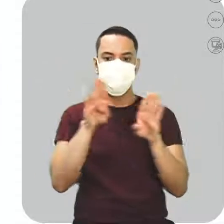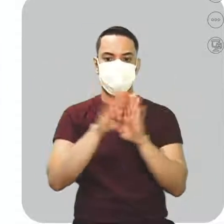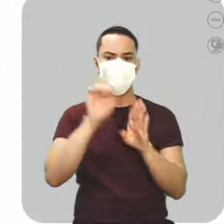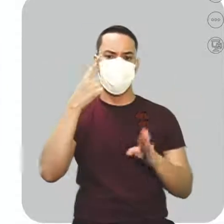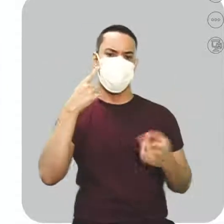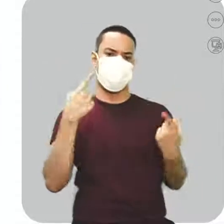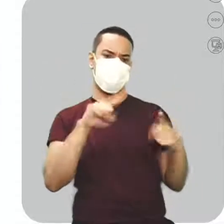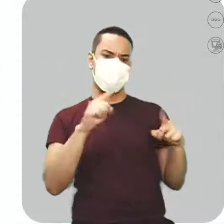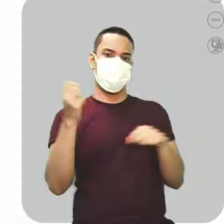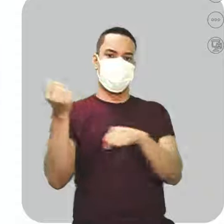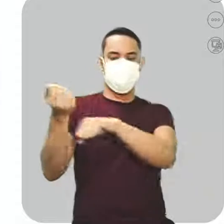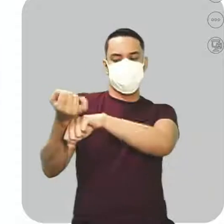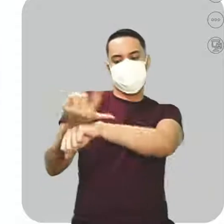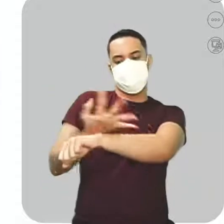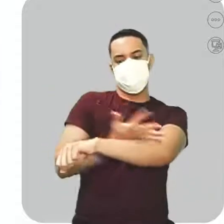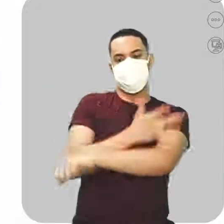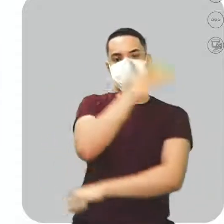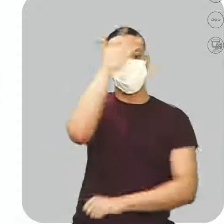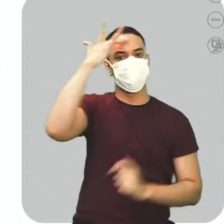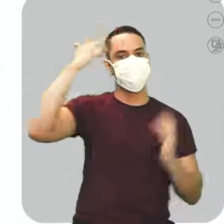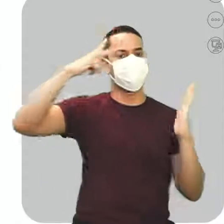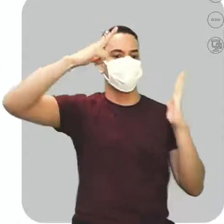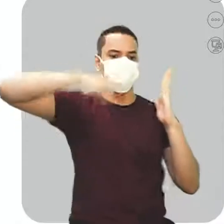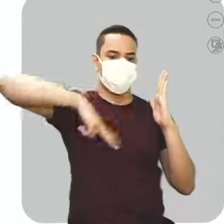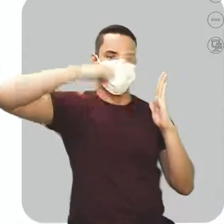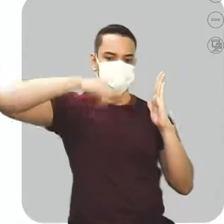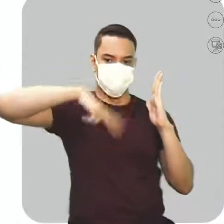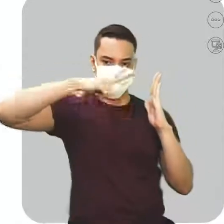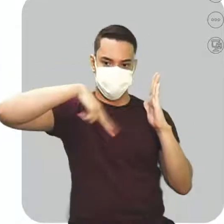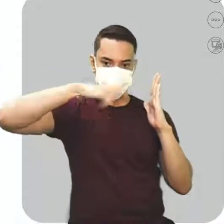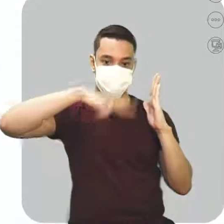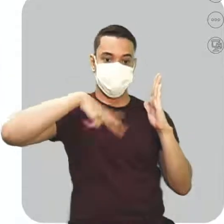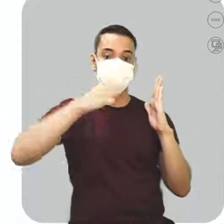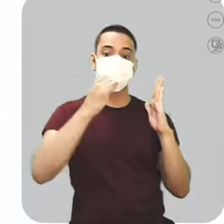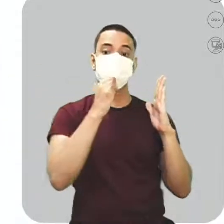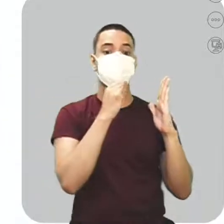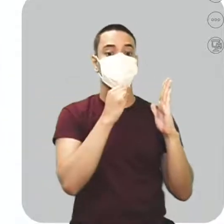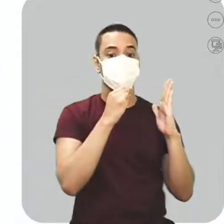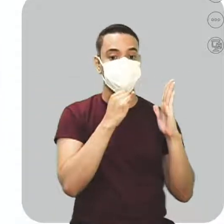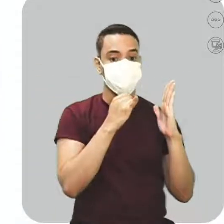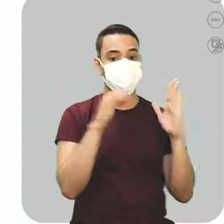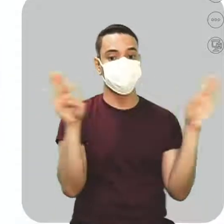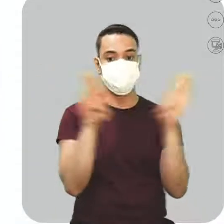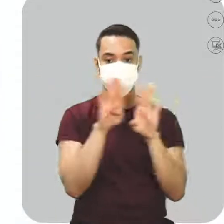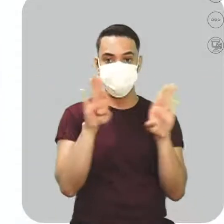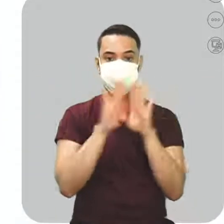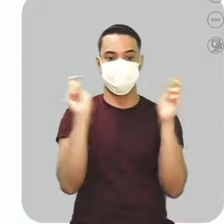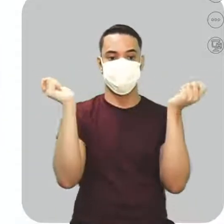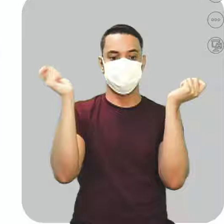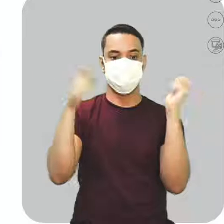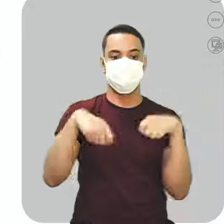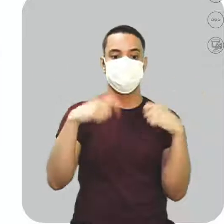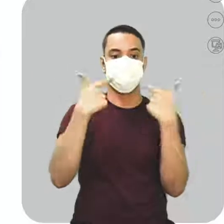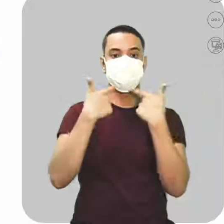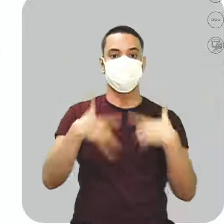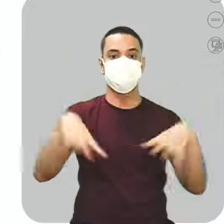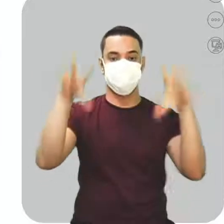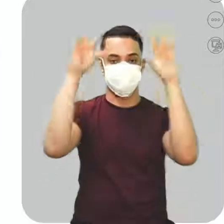o de provocar emoções nos leitores. Nesse caso, também é permitida a